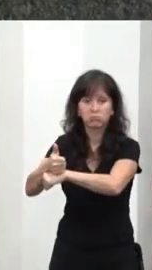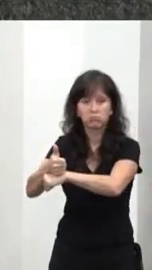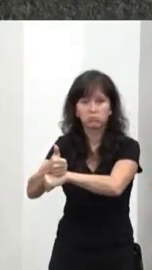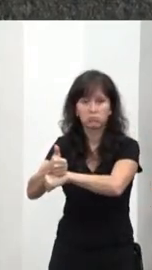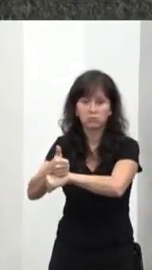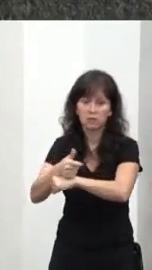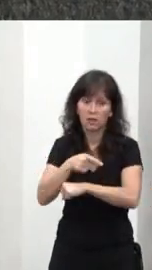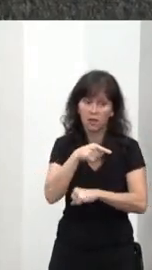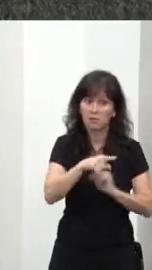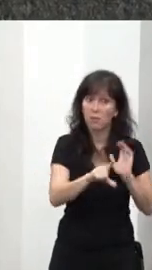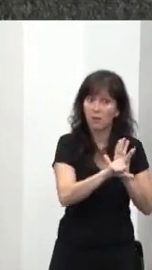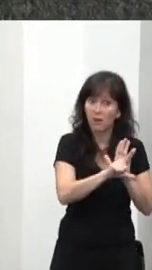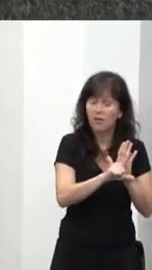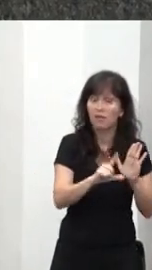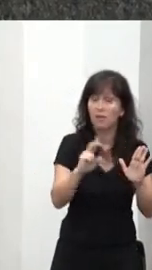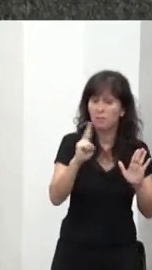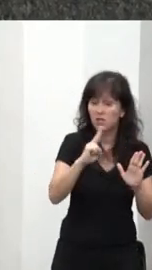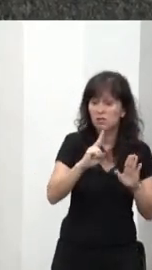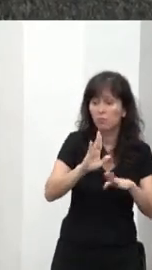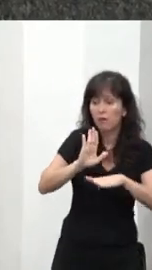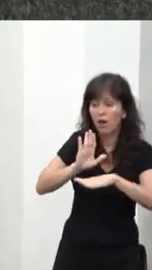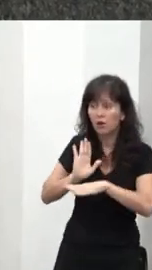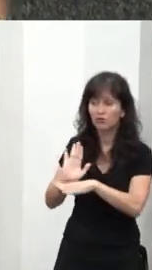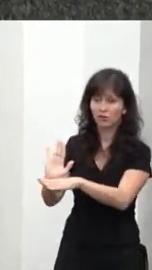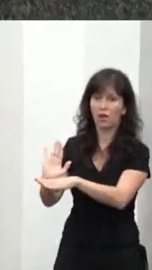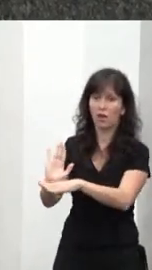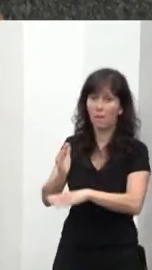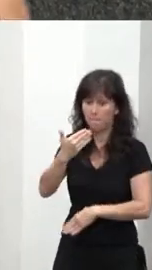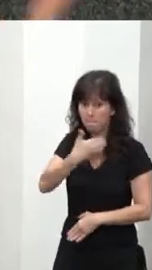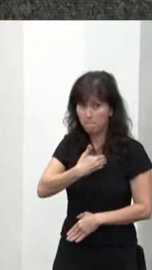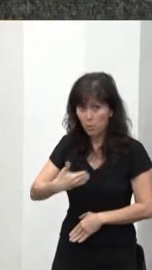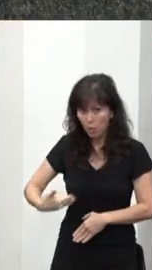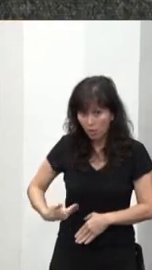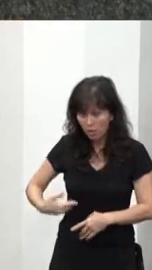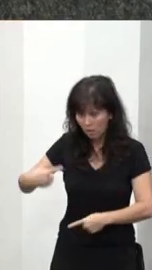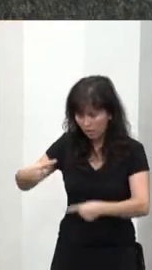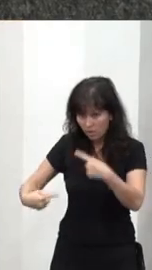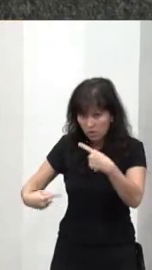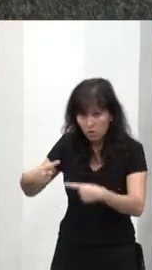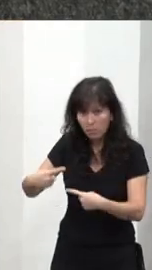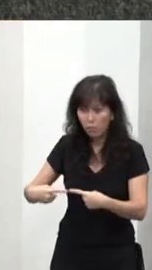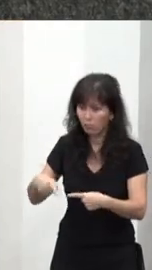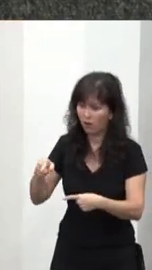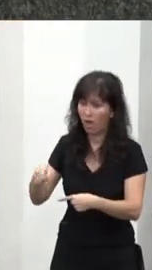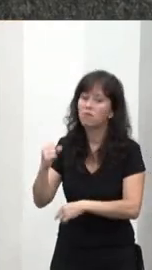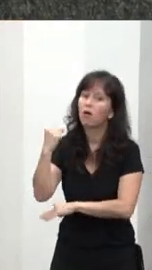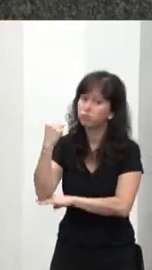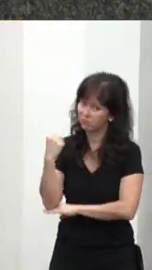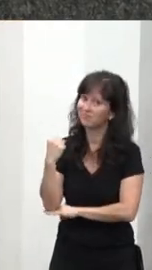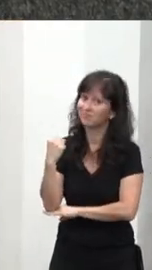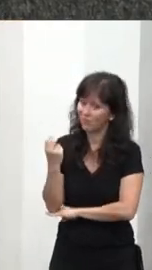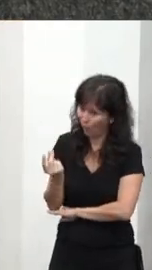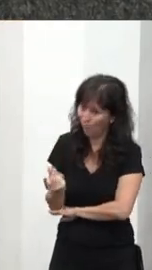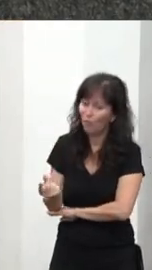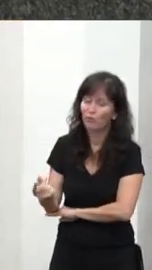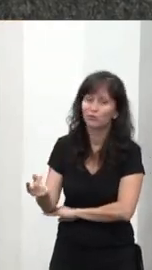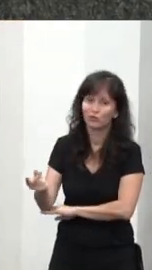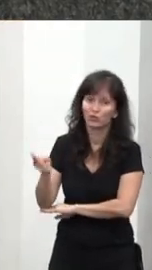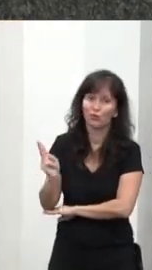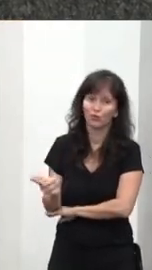ajudar não substituir políticas que foram conquistadas a duras penas pela sociedade civil nas cidades e nos